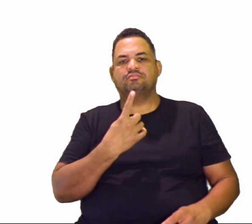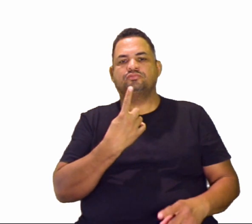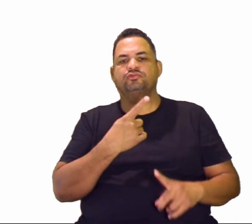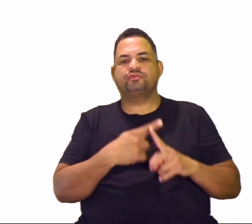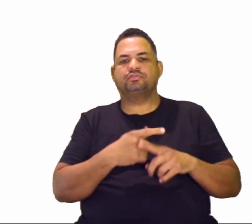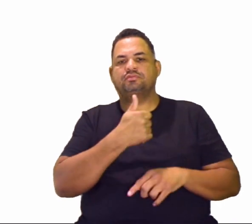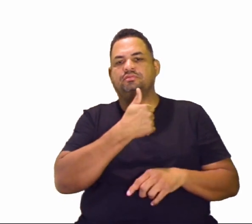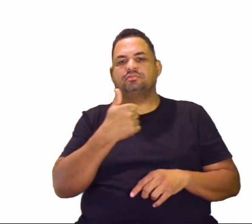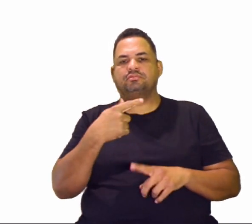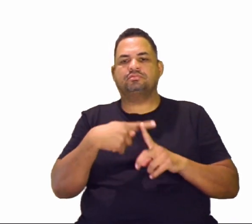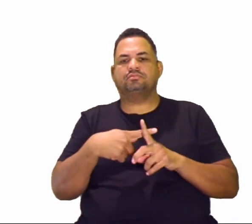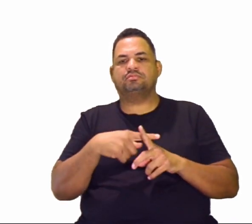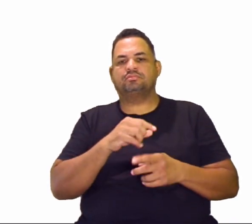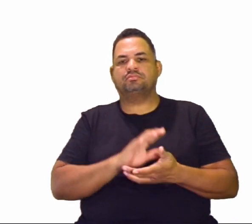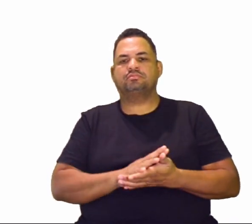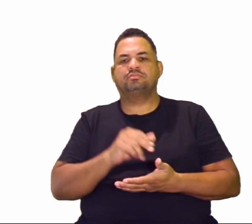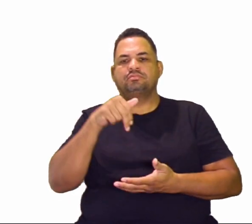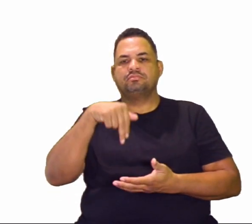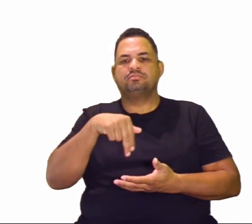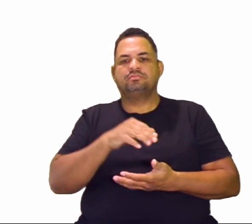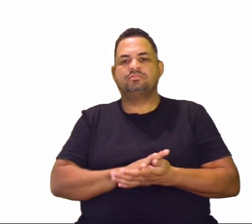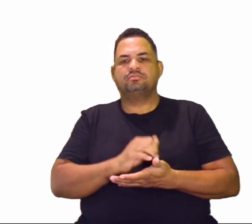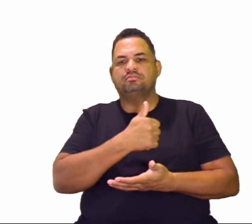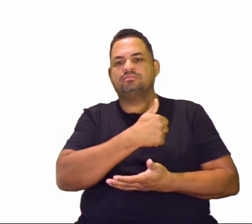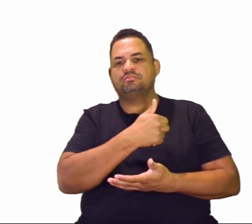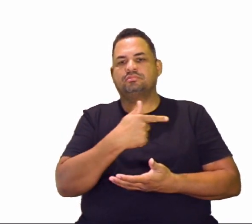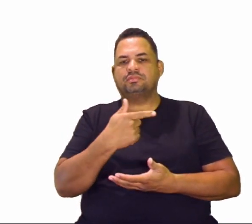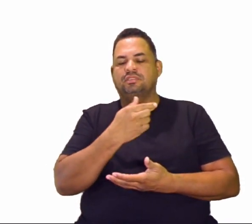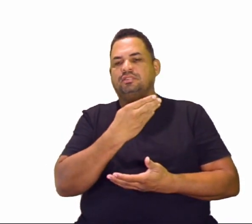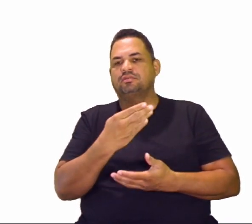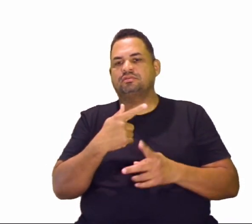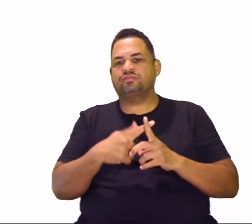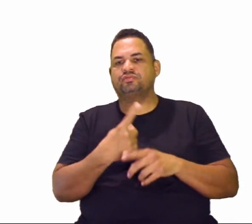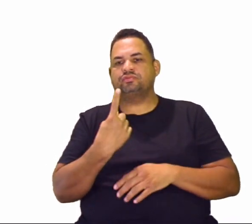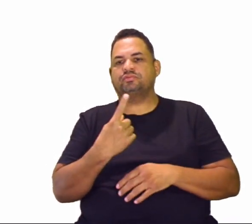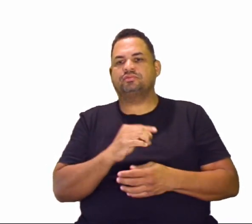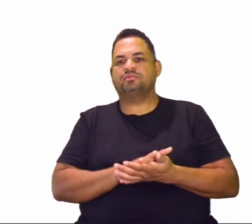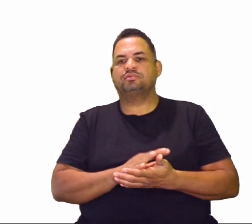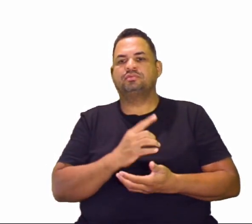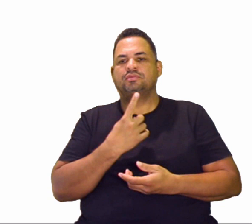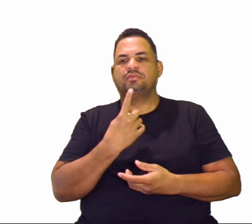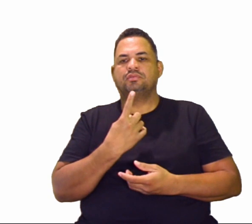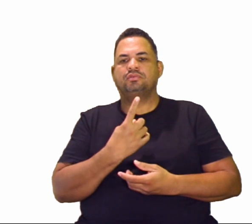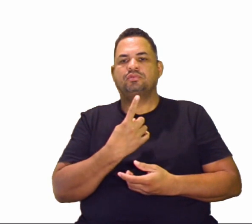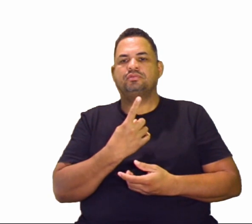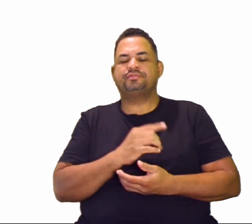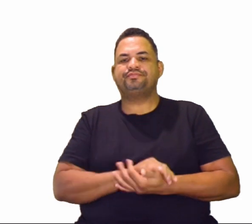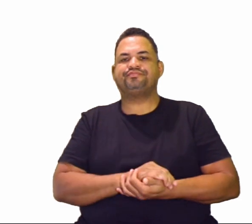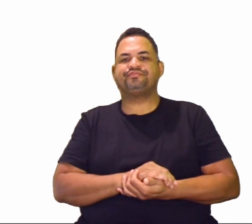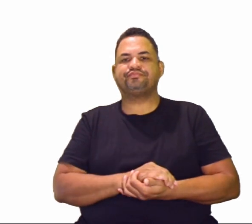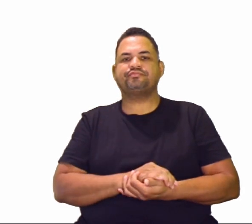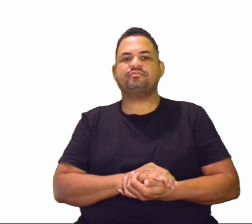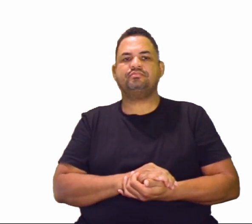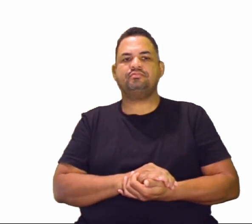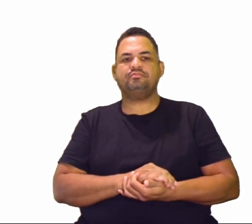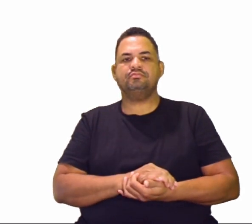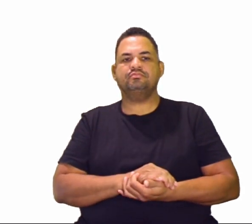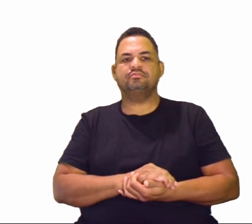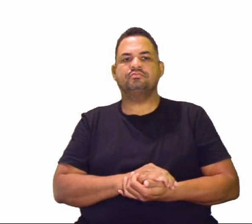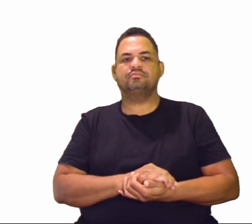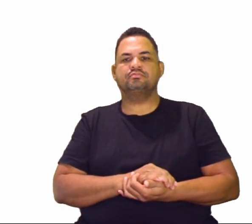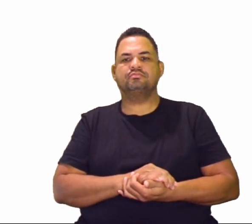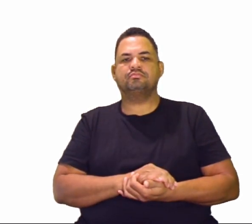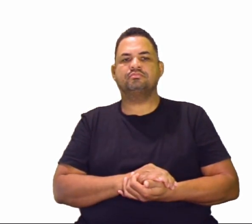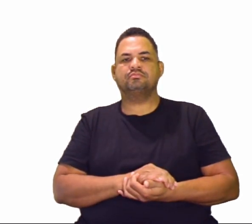11, mais nitrogênio 14, 14 vezes 1, mais, olha só, e